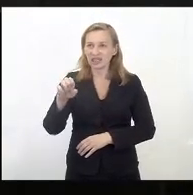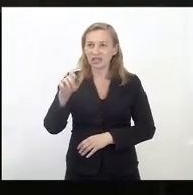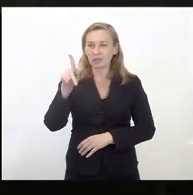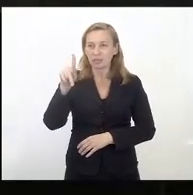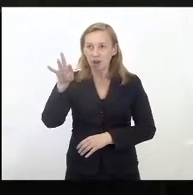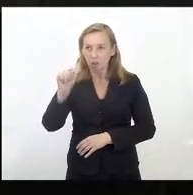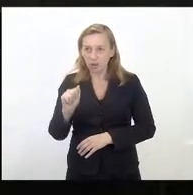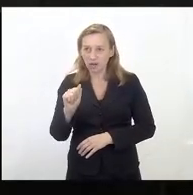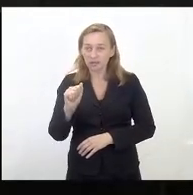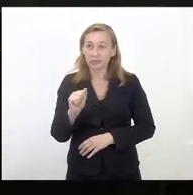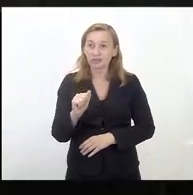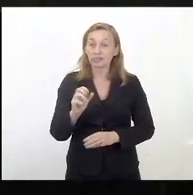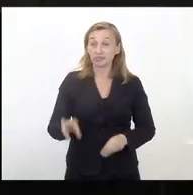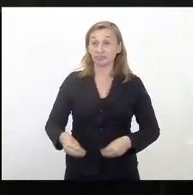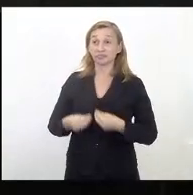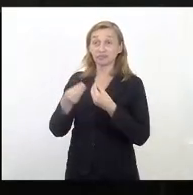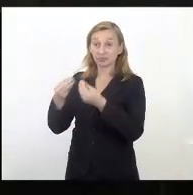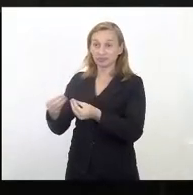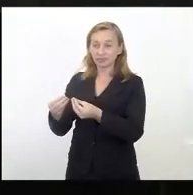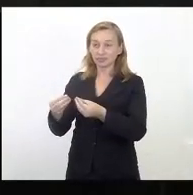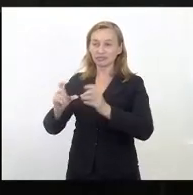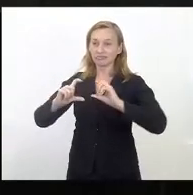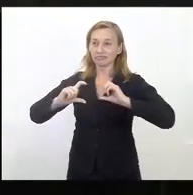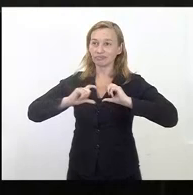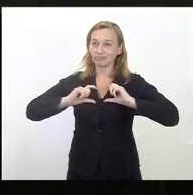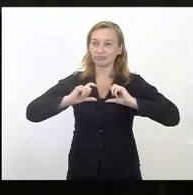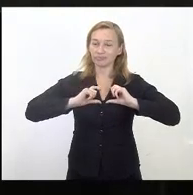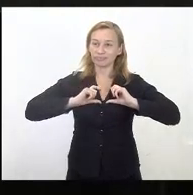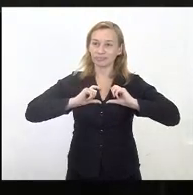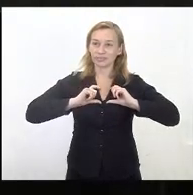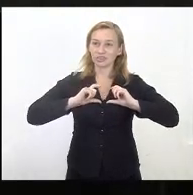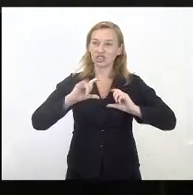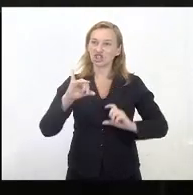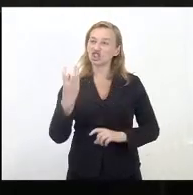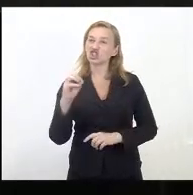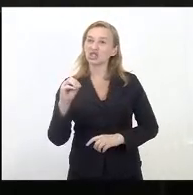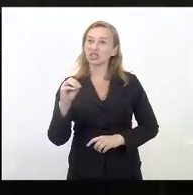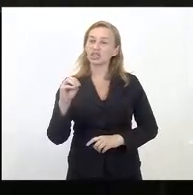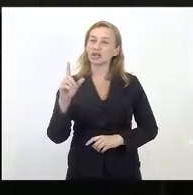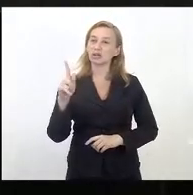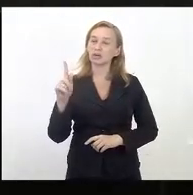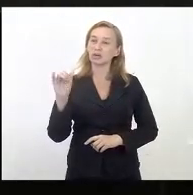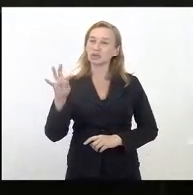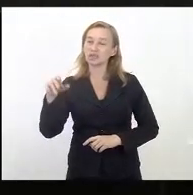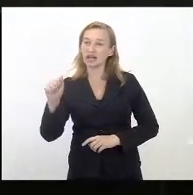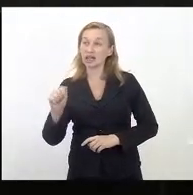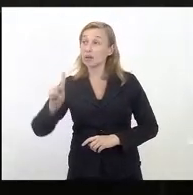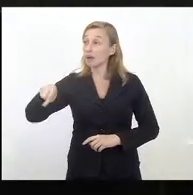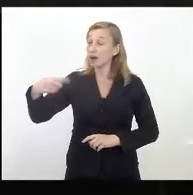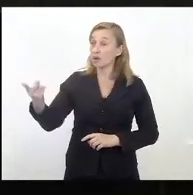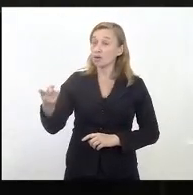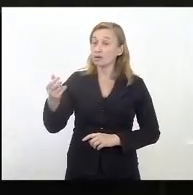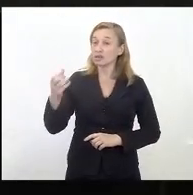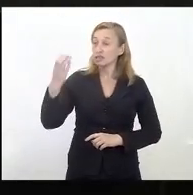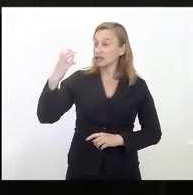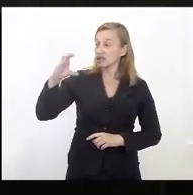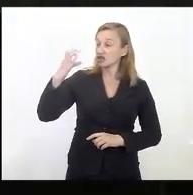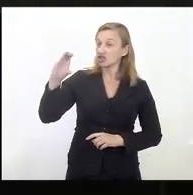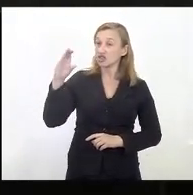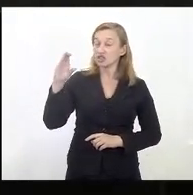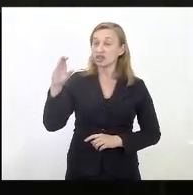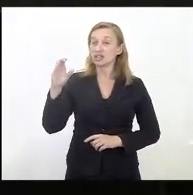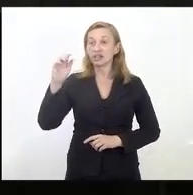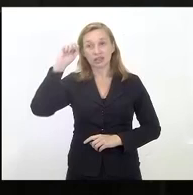vai conceder a medalha Chiquinha Gonzaga para outra cientista Negra vá e